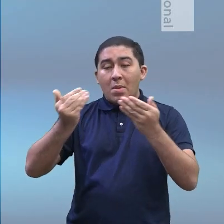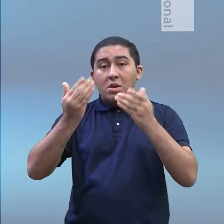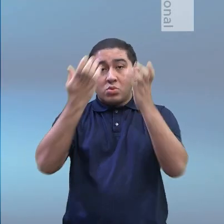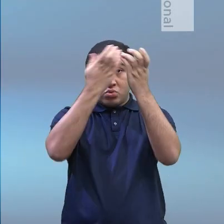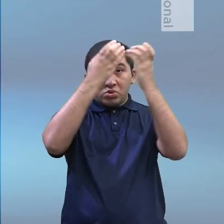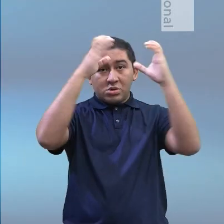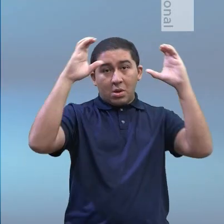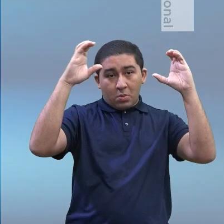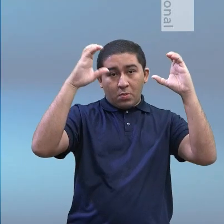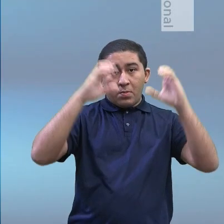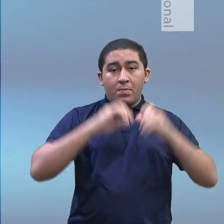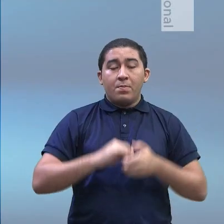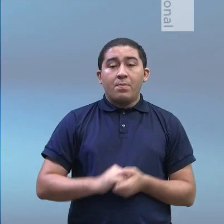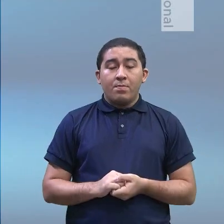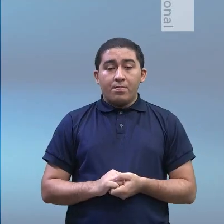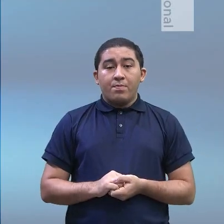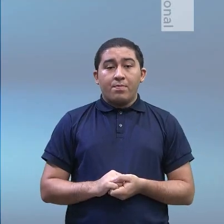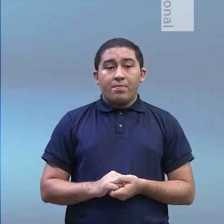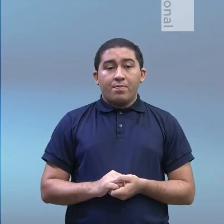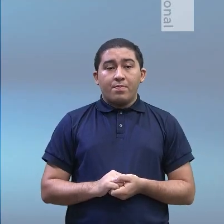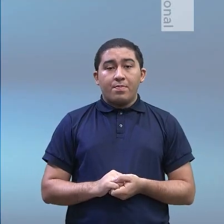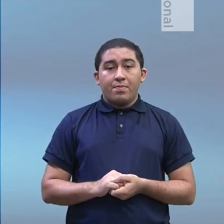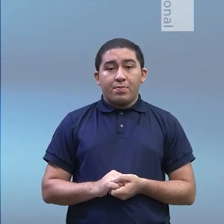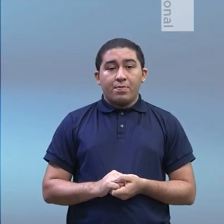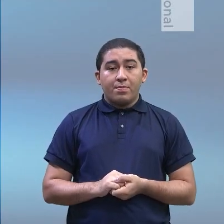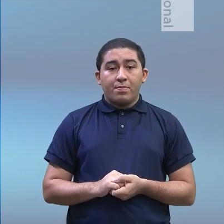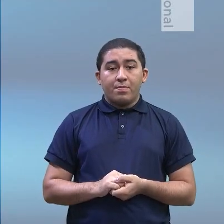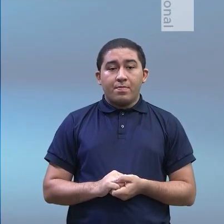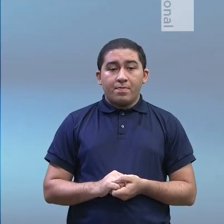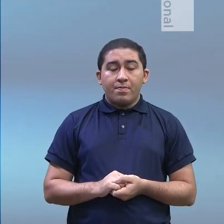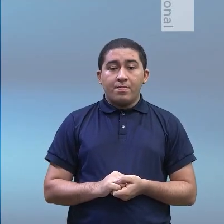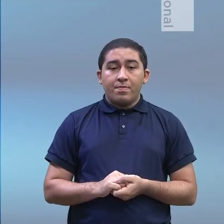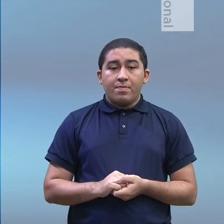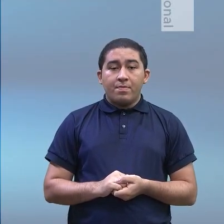necrotério. E nesse momento ele diz, né, que ela